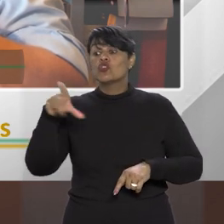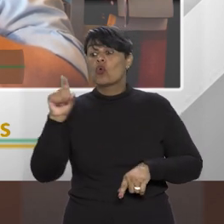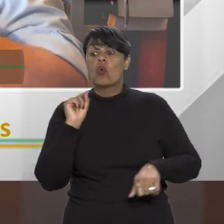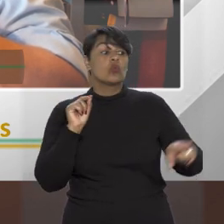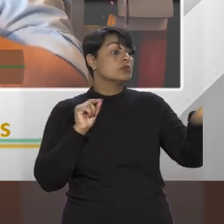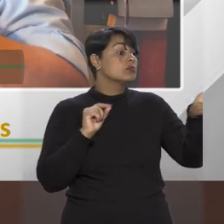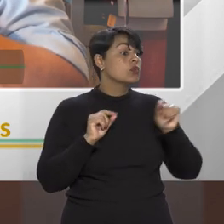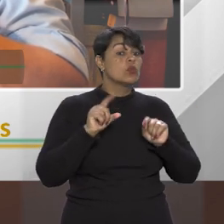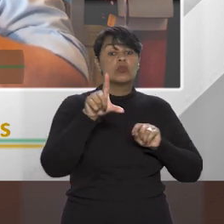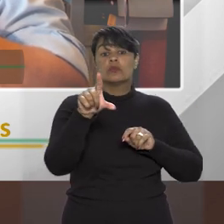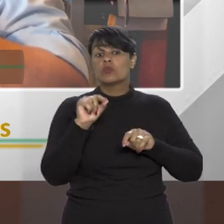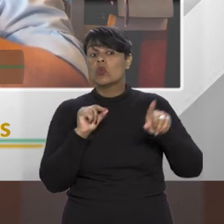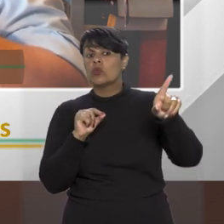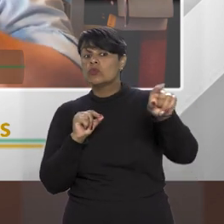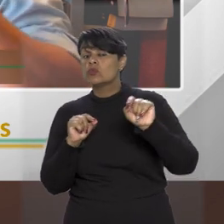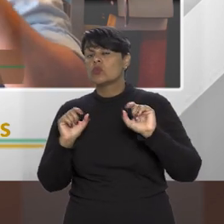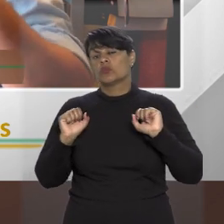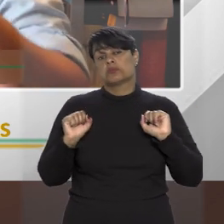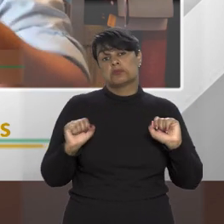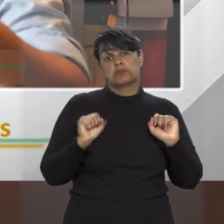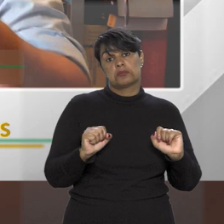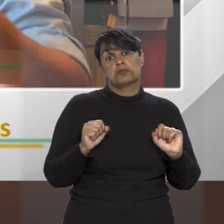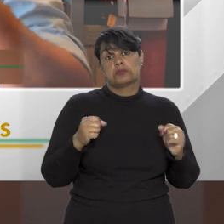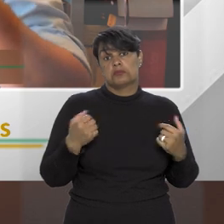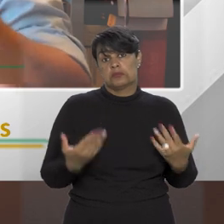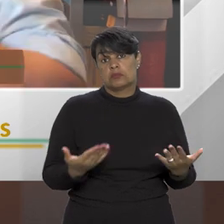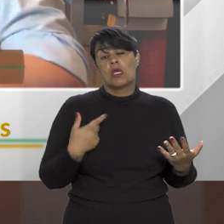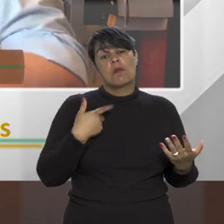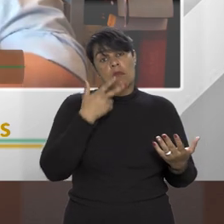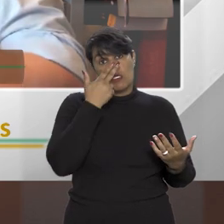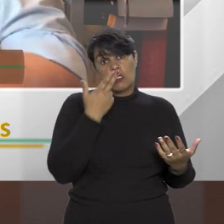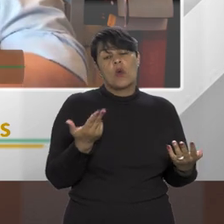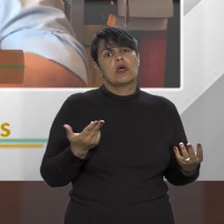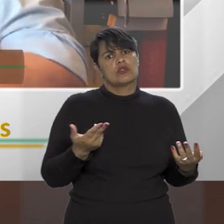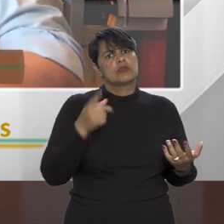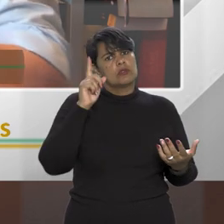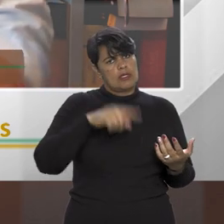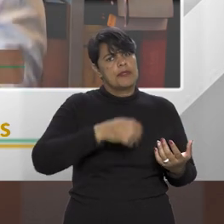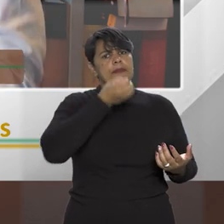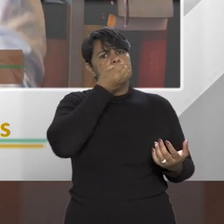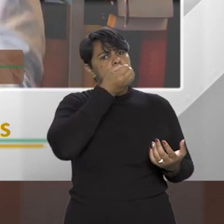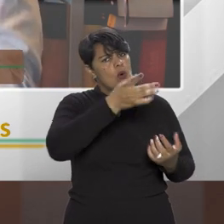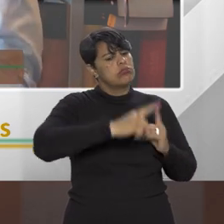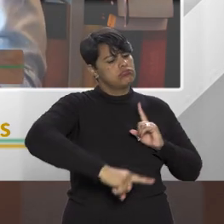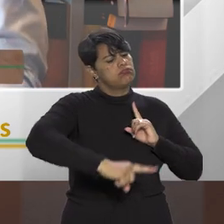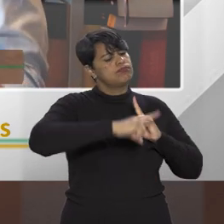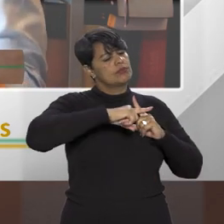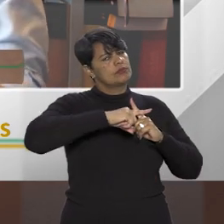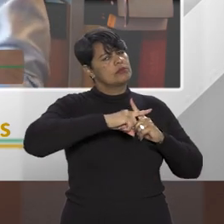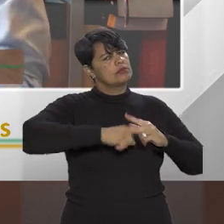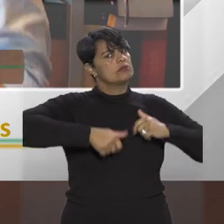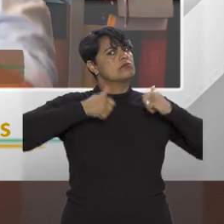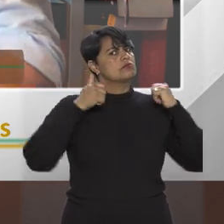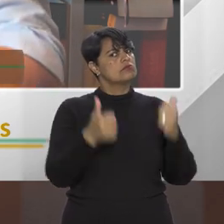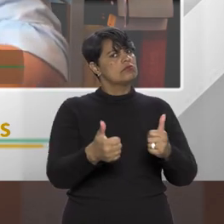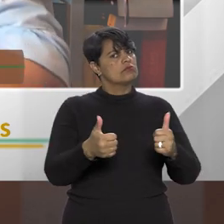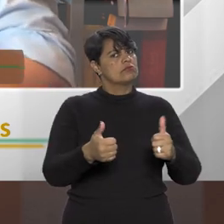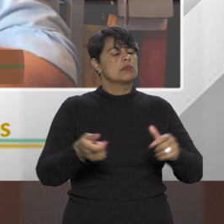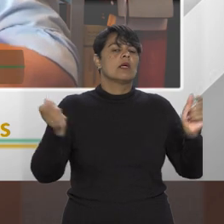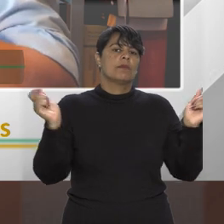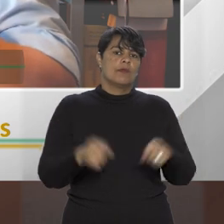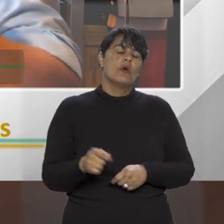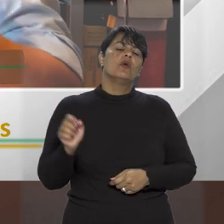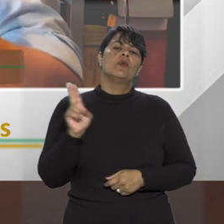saldo é muito mais positivo, é um saldo bem positivo, desse movimento de, vamos colocar aqui, 16 anos para